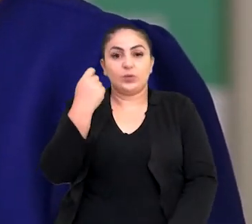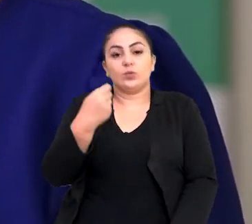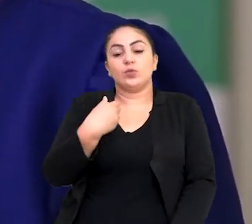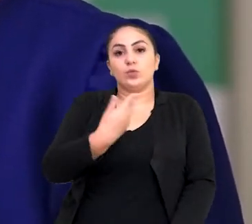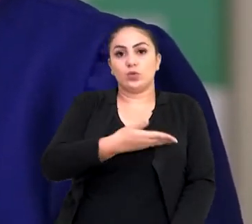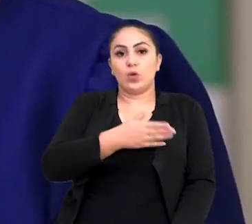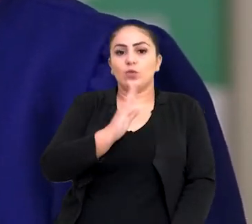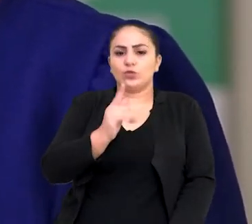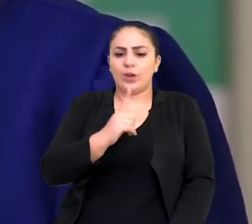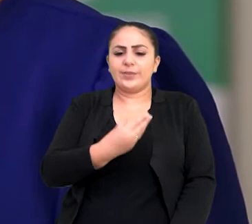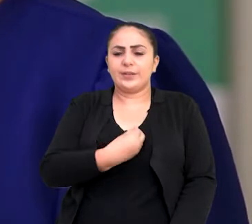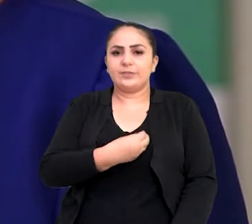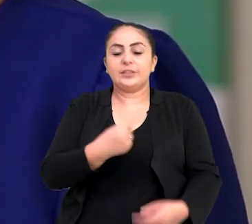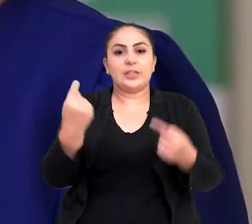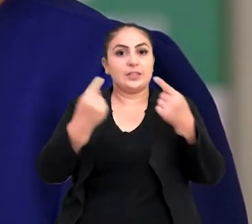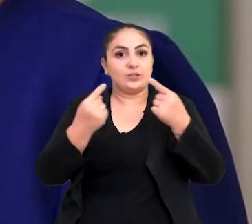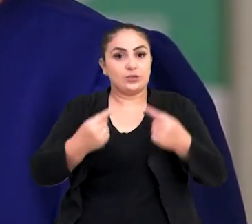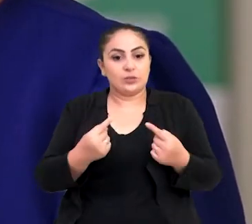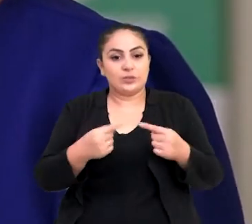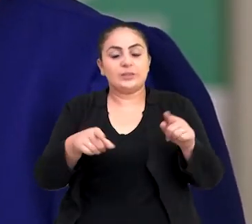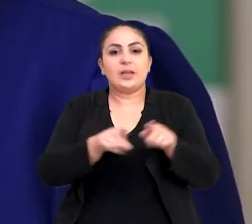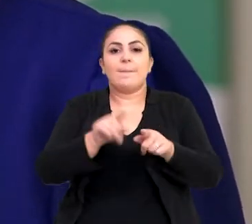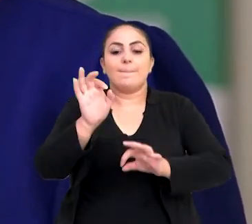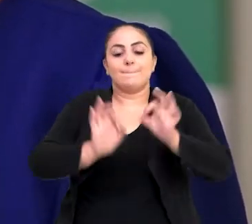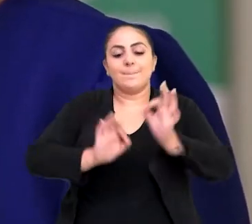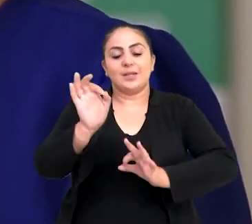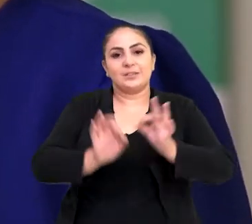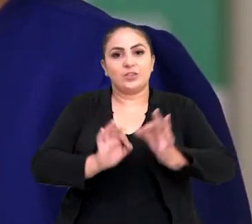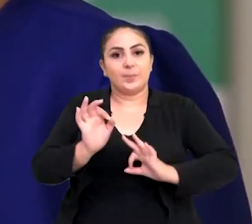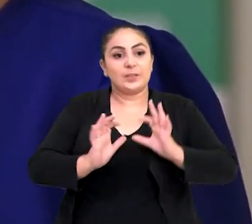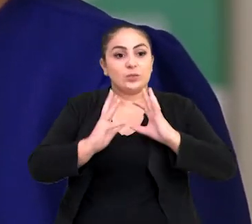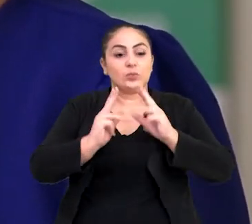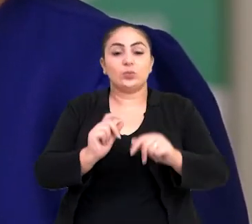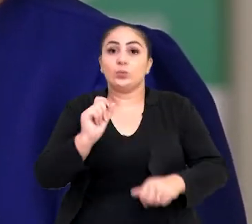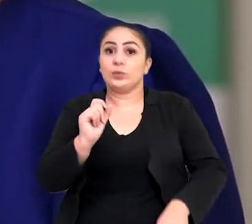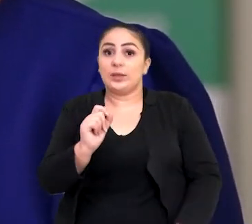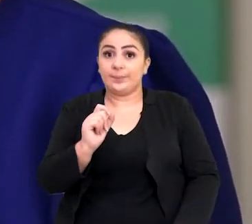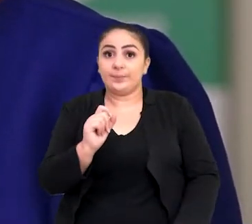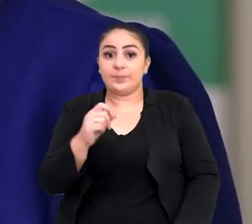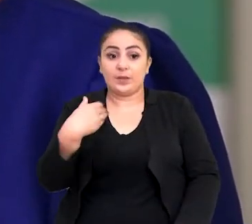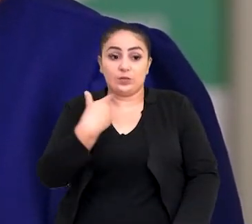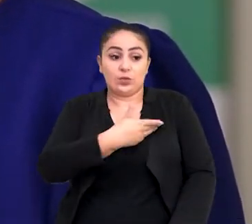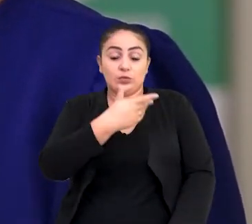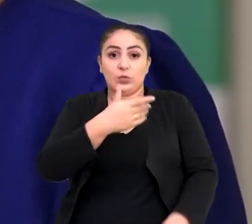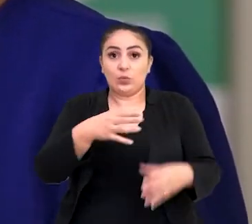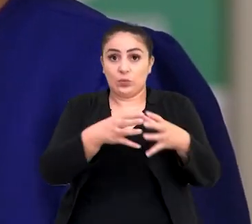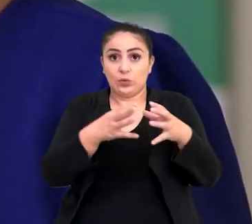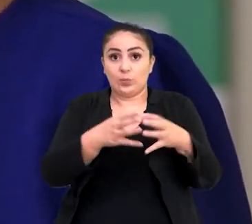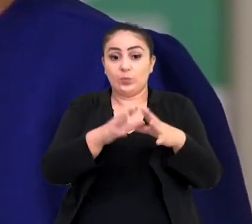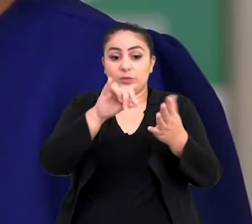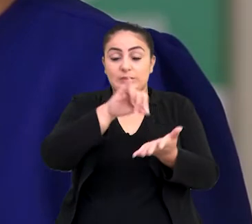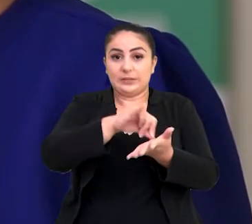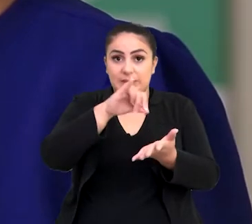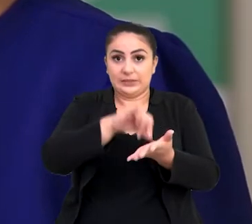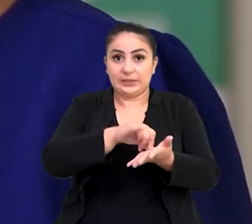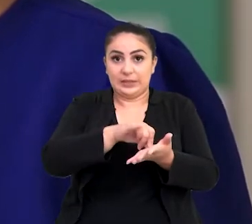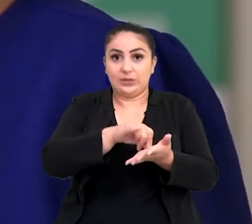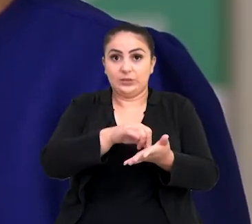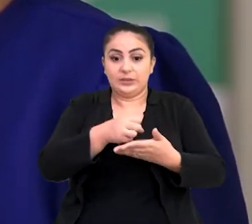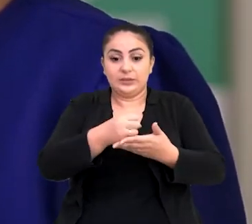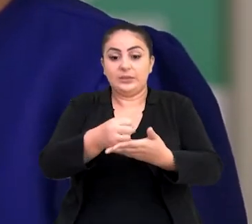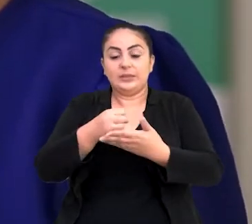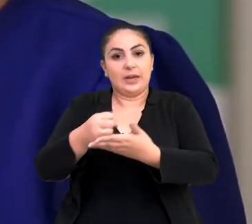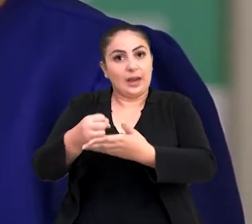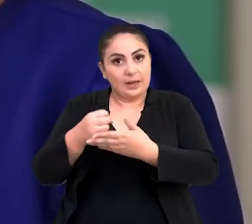do Sul, nós já temos estrutura e planejamento que a nossa equipe da central